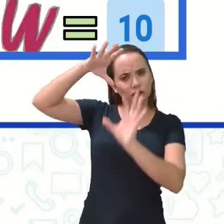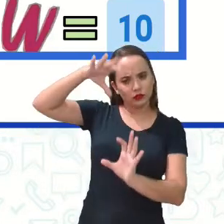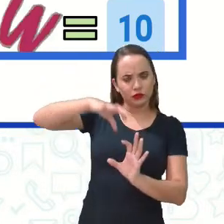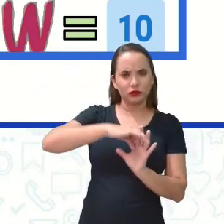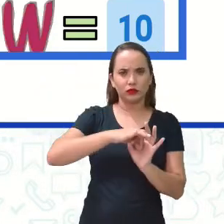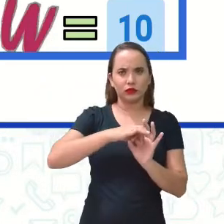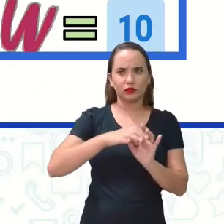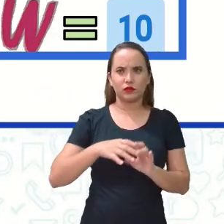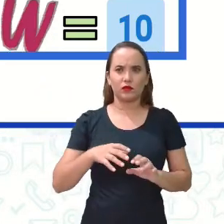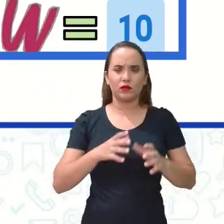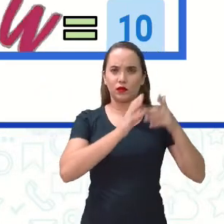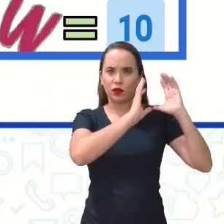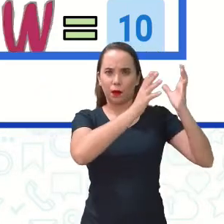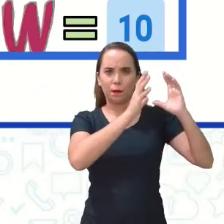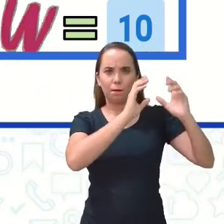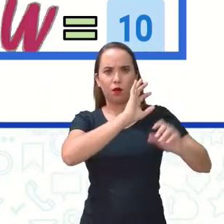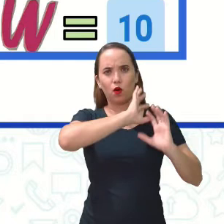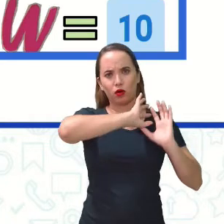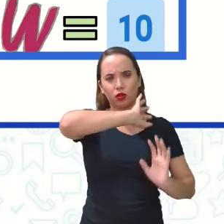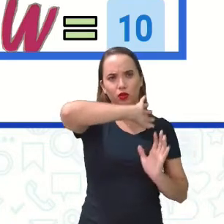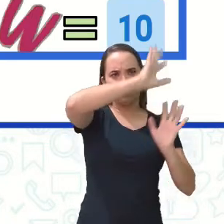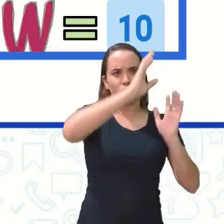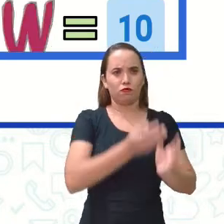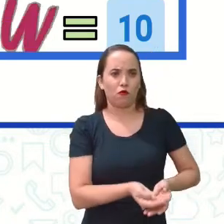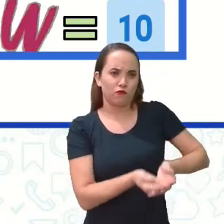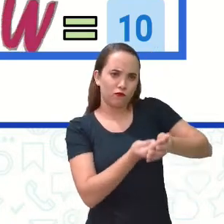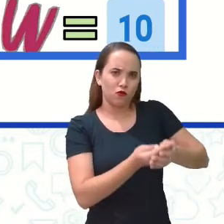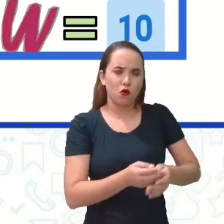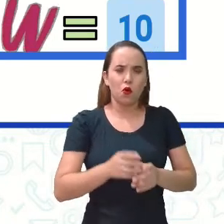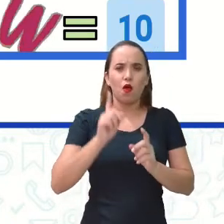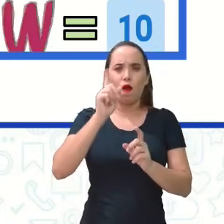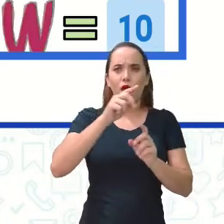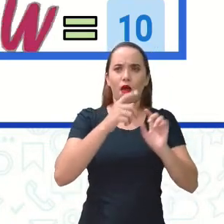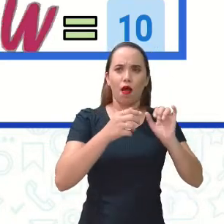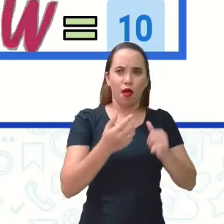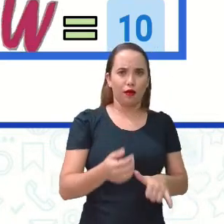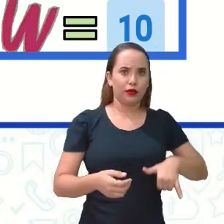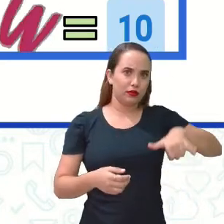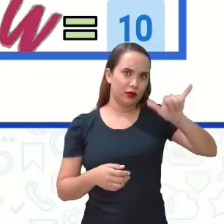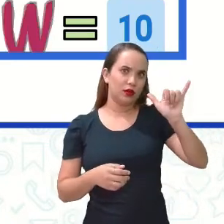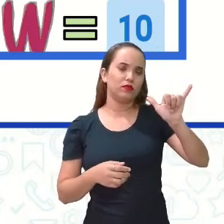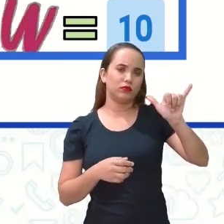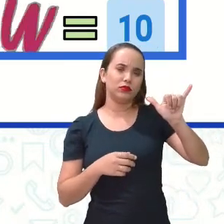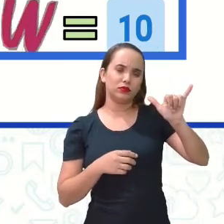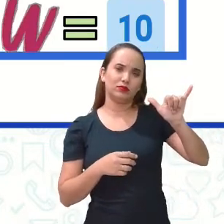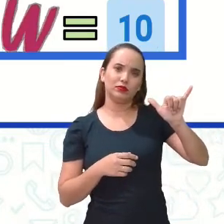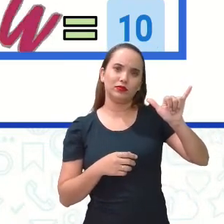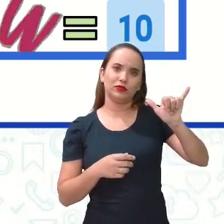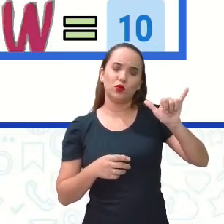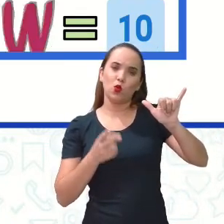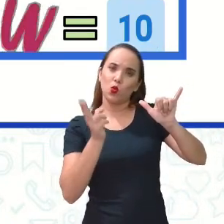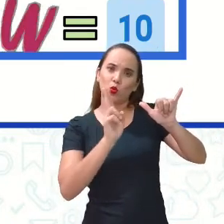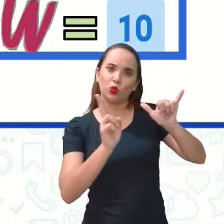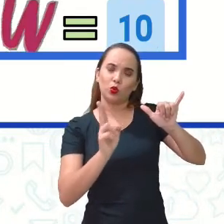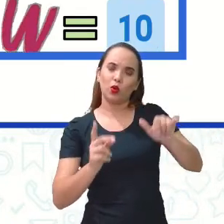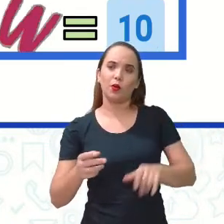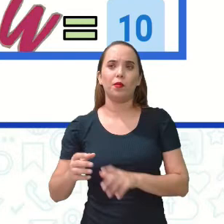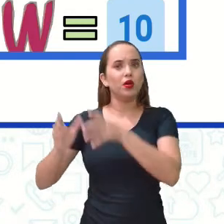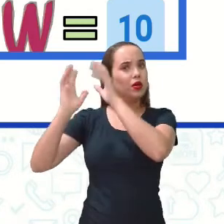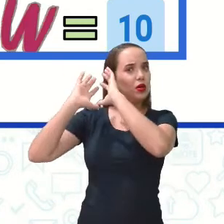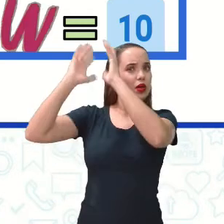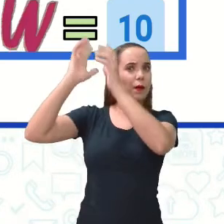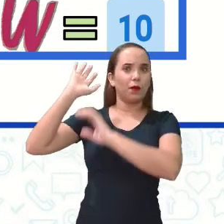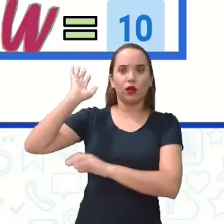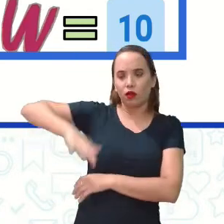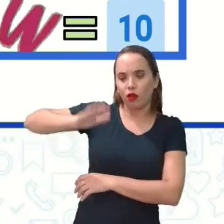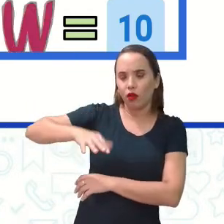eu estou usando letras. Então, por associação, você vê que eu chamei a bola de vôlei da letra Y e eu chamei a bola de